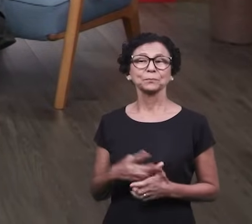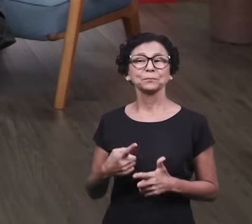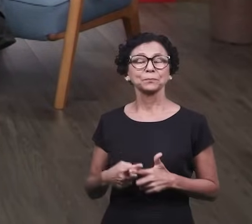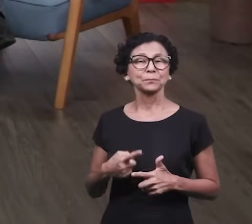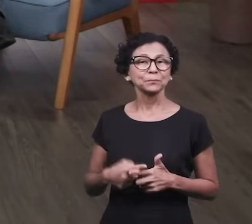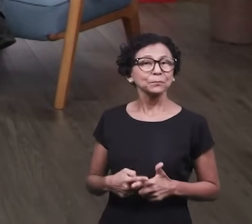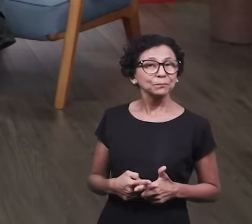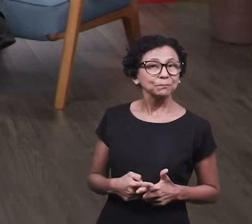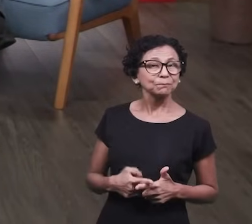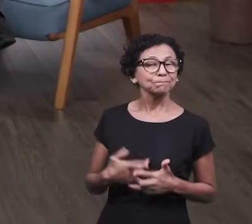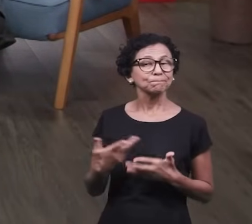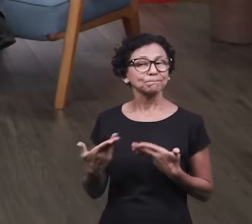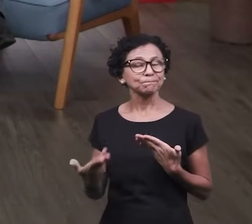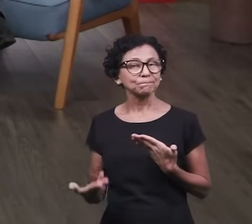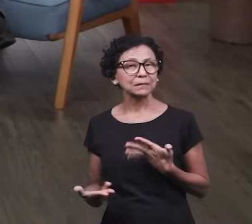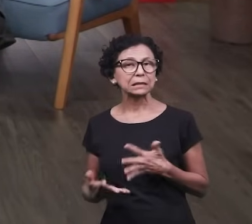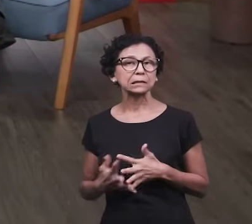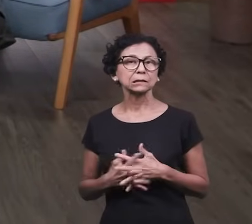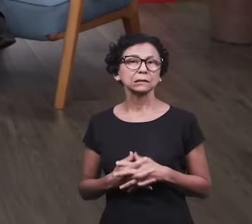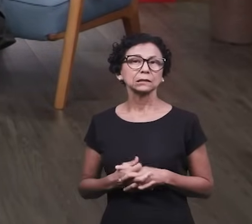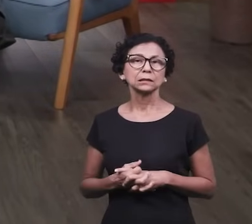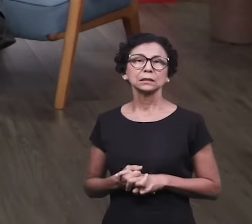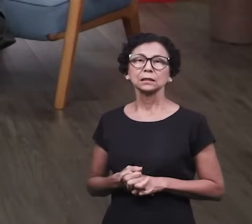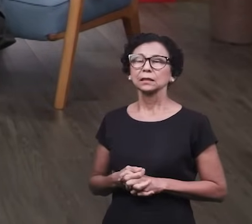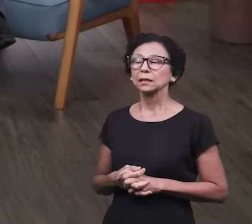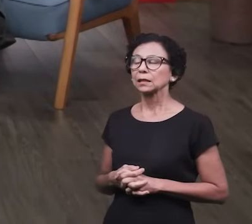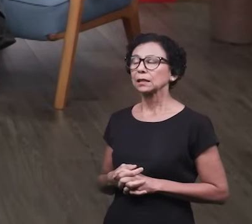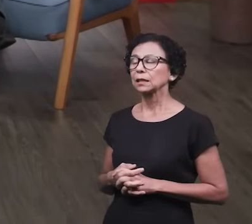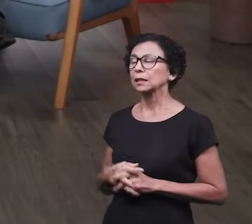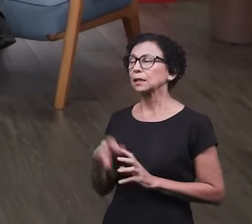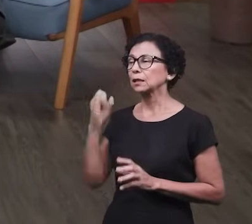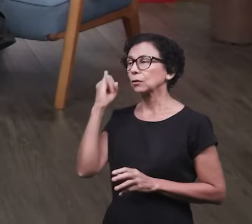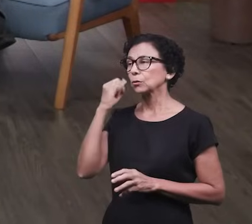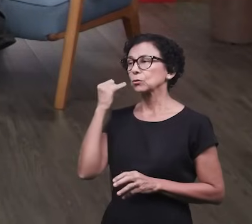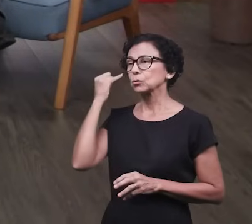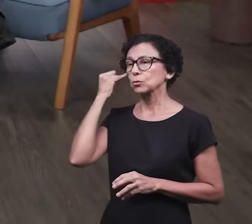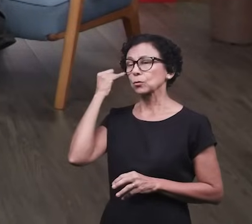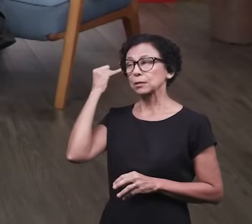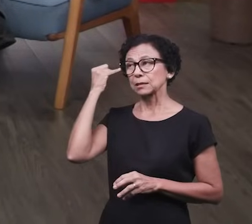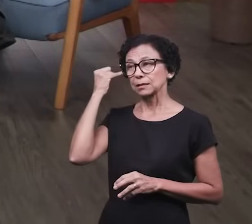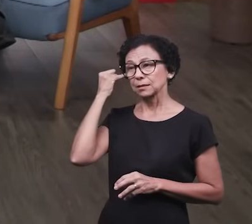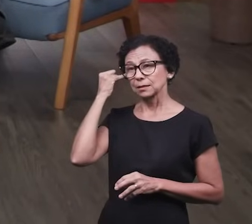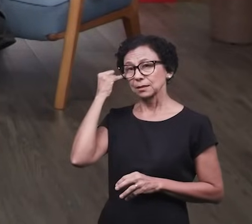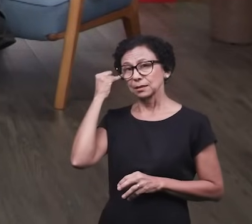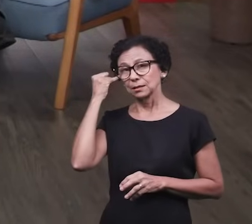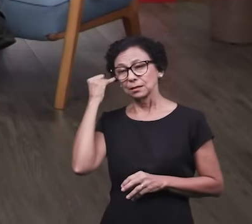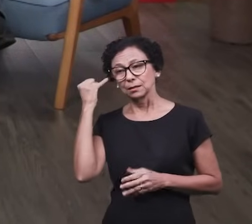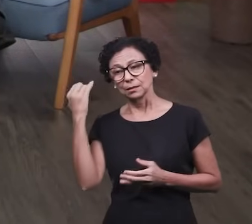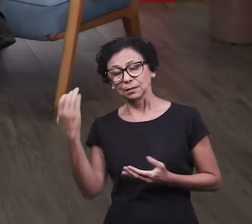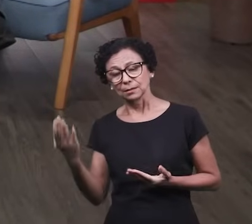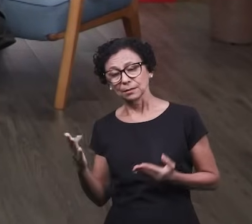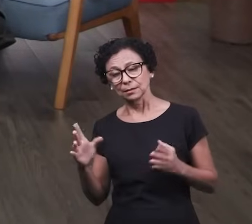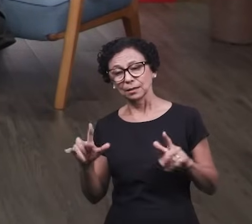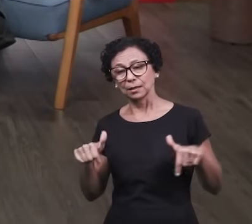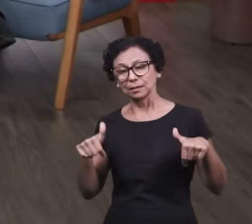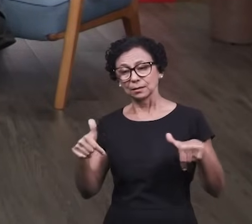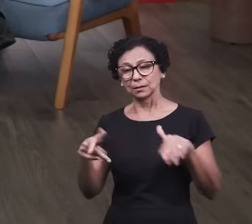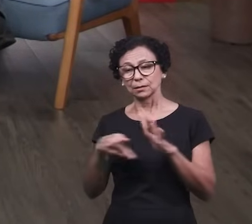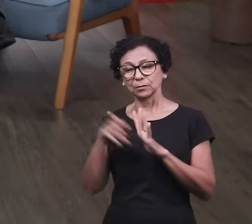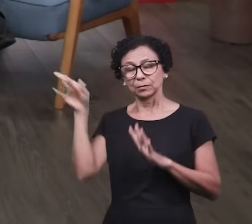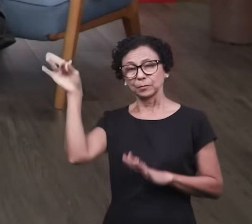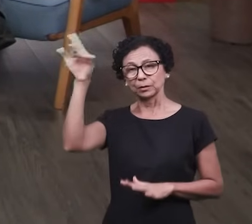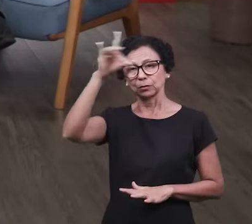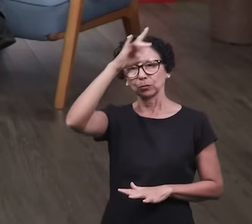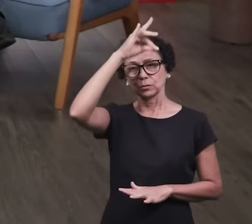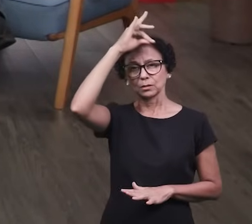porque, entre outras, Josias, a ação do Espírito Santo pelos dons